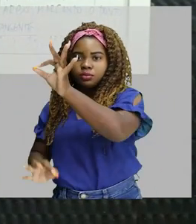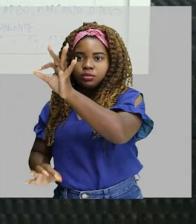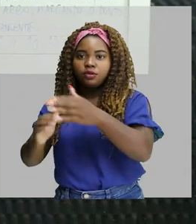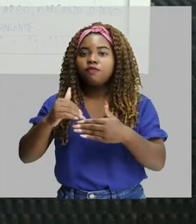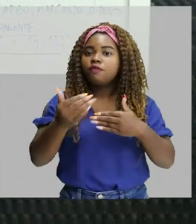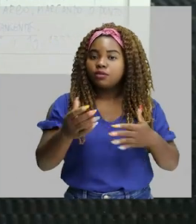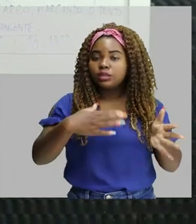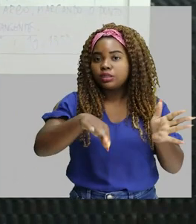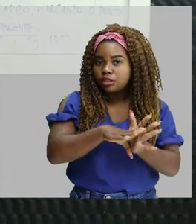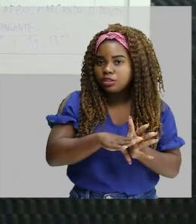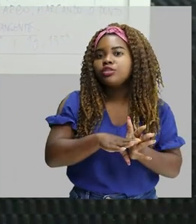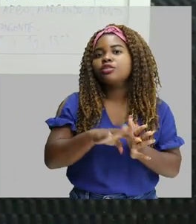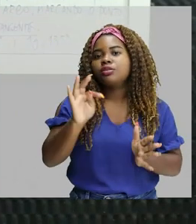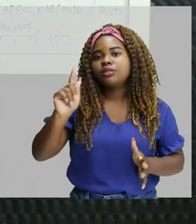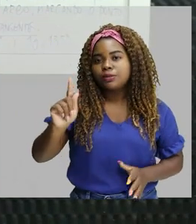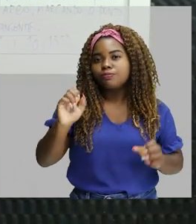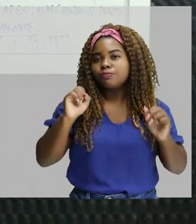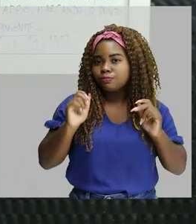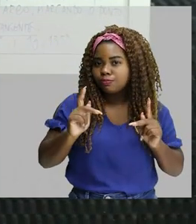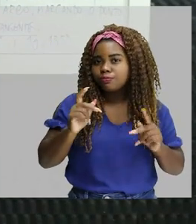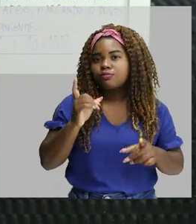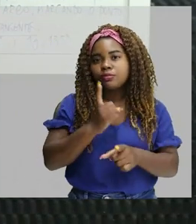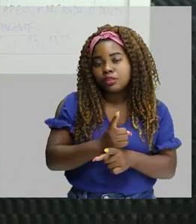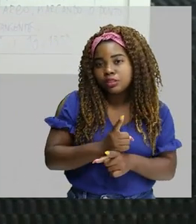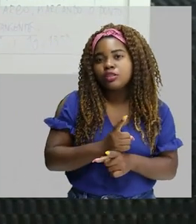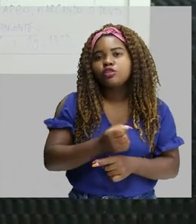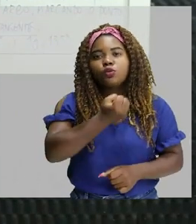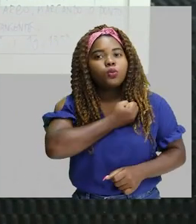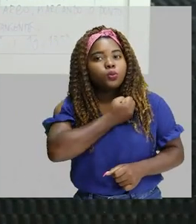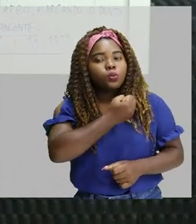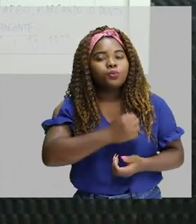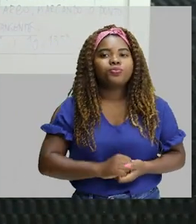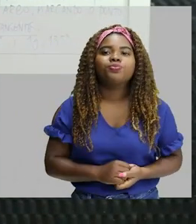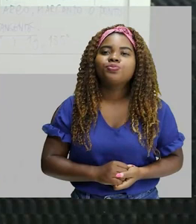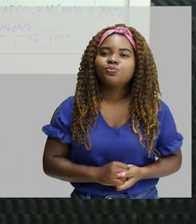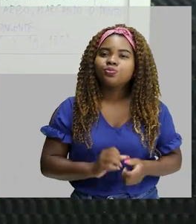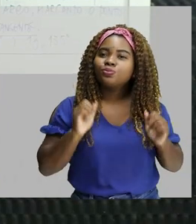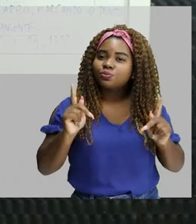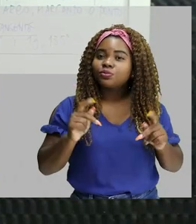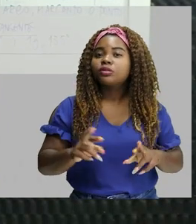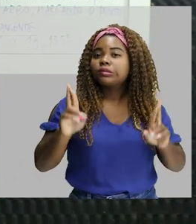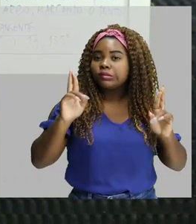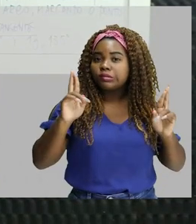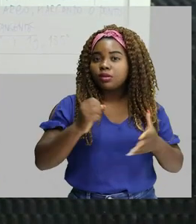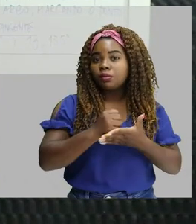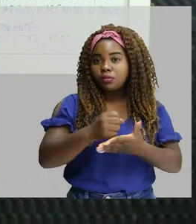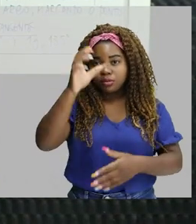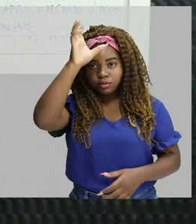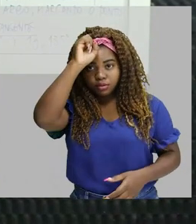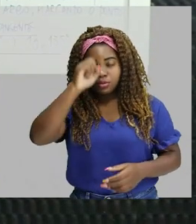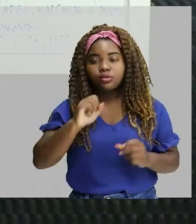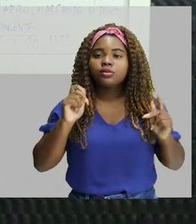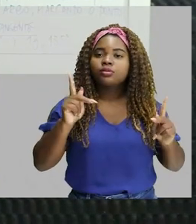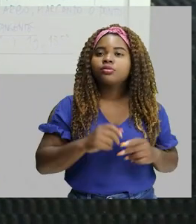chego até o eixo das tangentes pra gente poder encontrar o valor da tangente desse á Ok então espero que tenha ajudado Espero que tenha